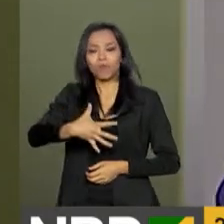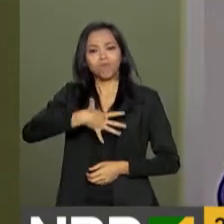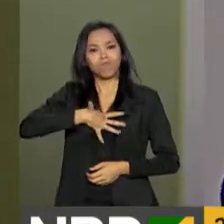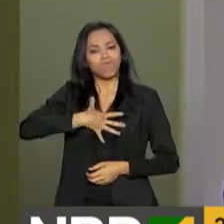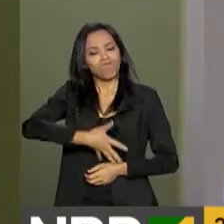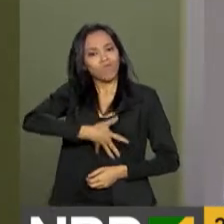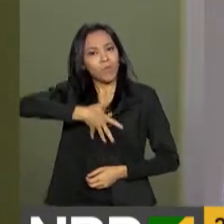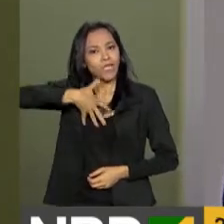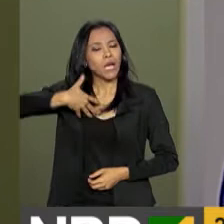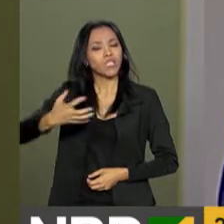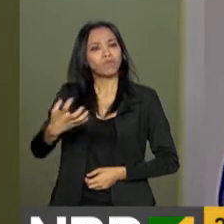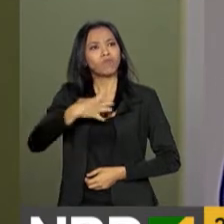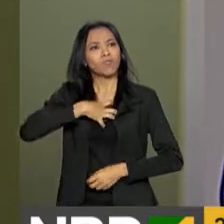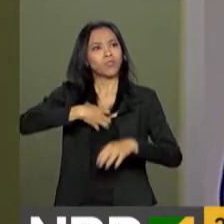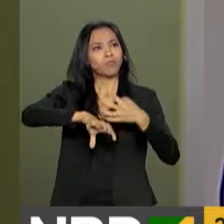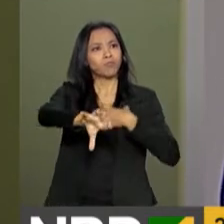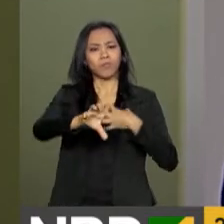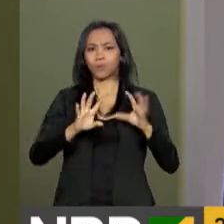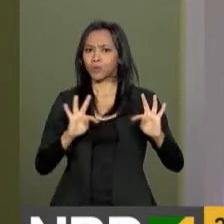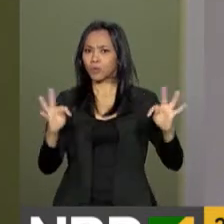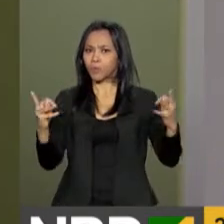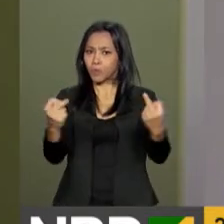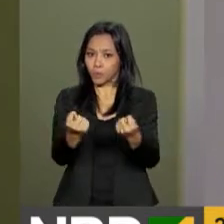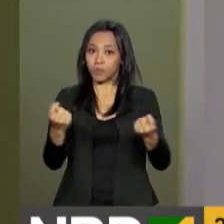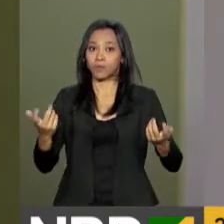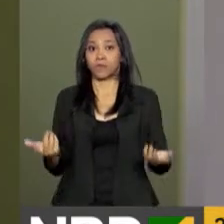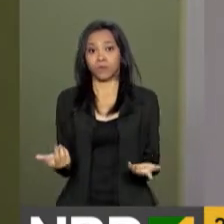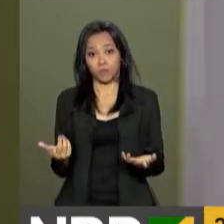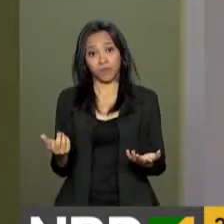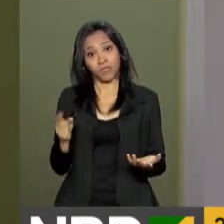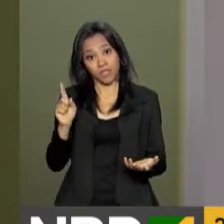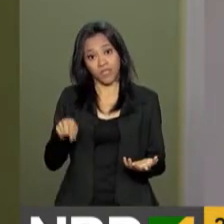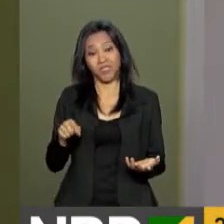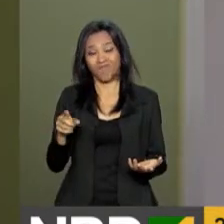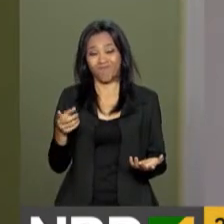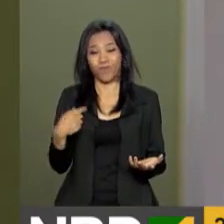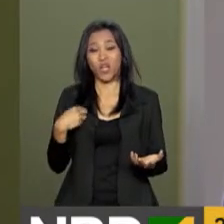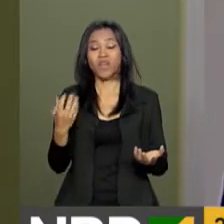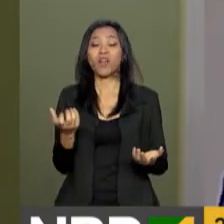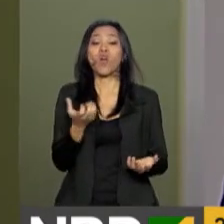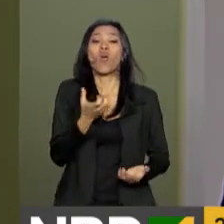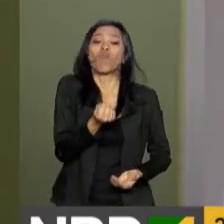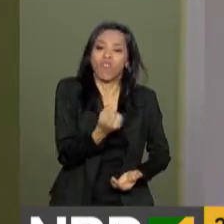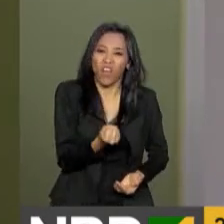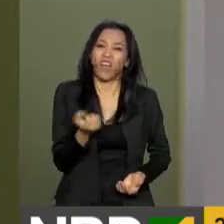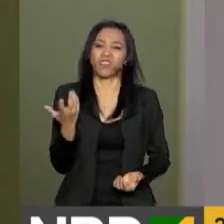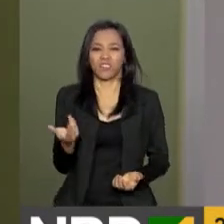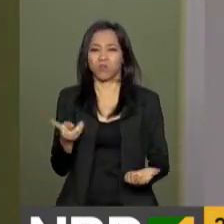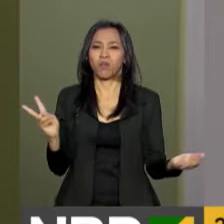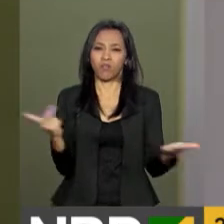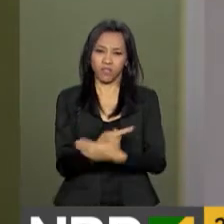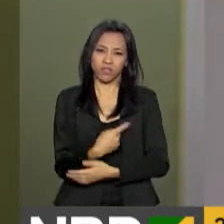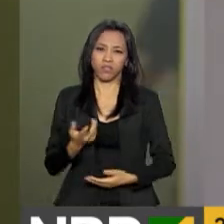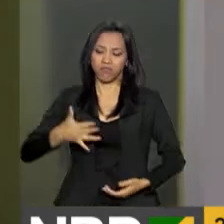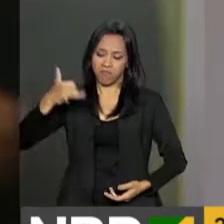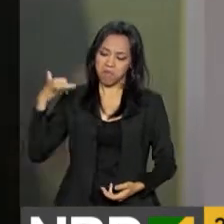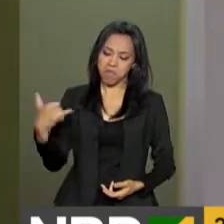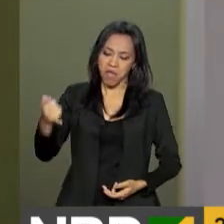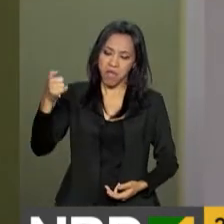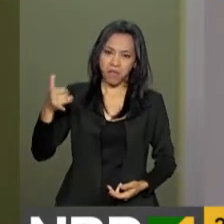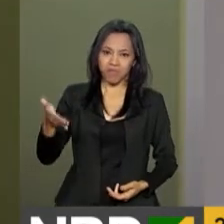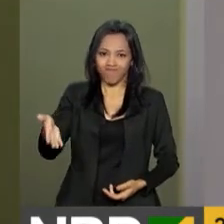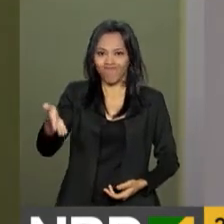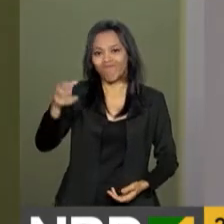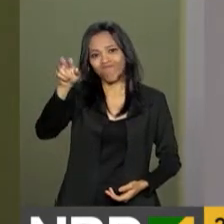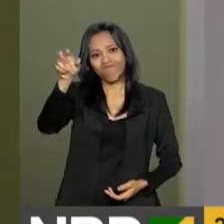porque afinal o inaceitável e covarde assassinato da vereadora chocou não